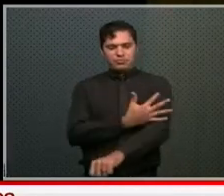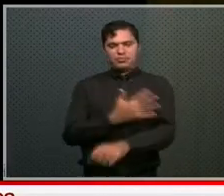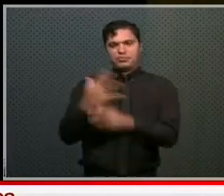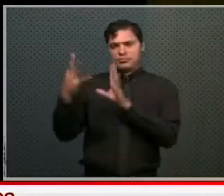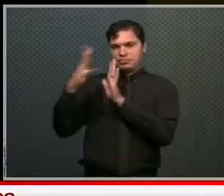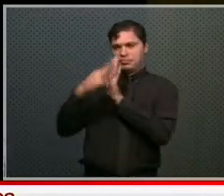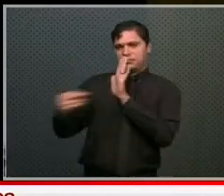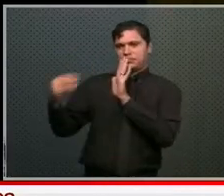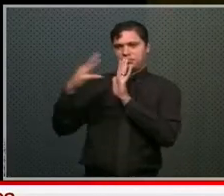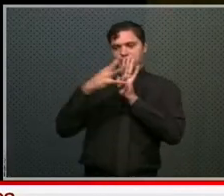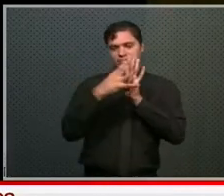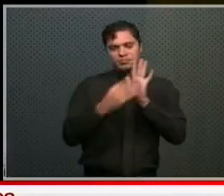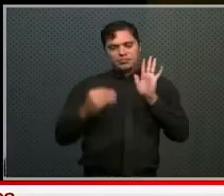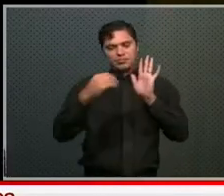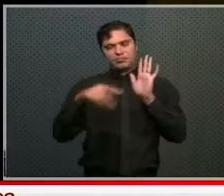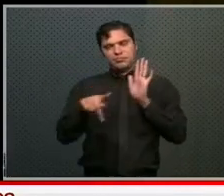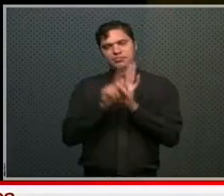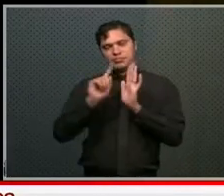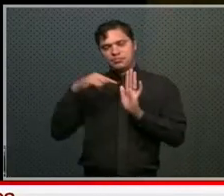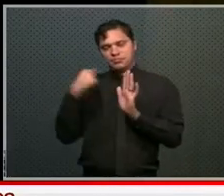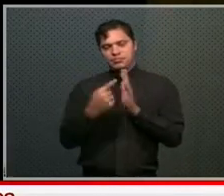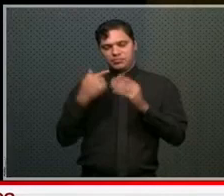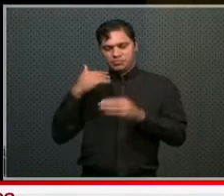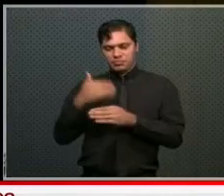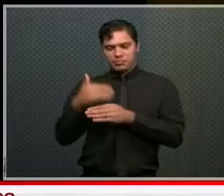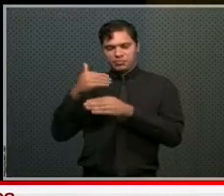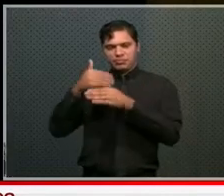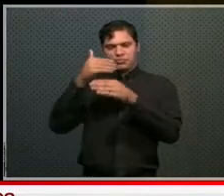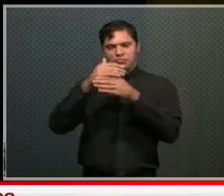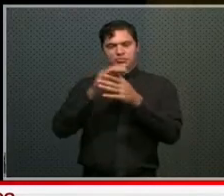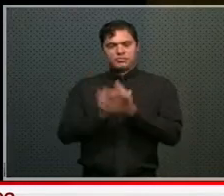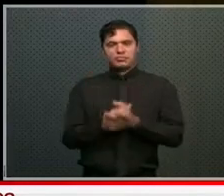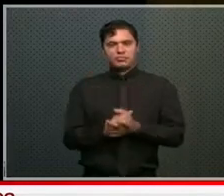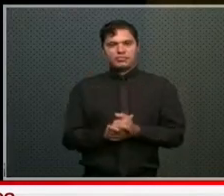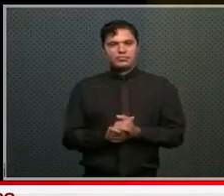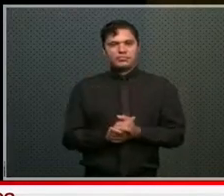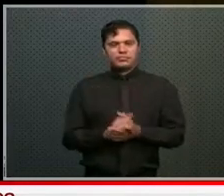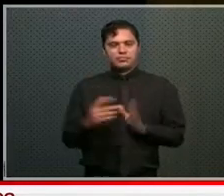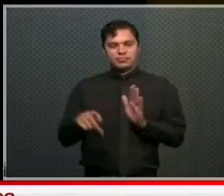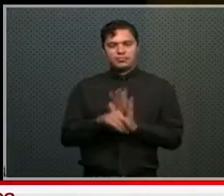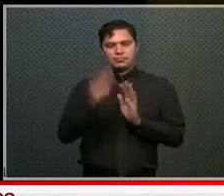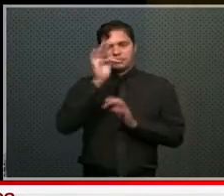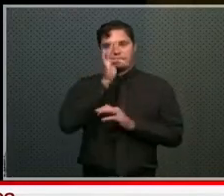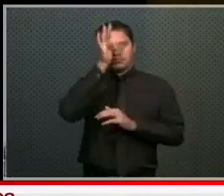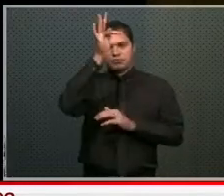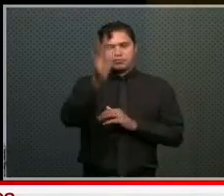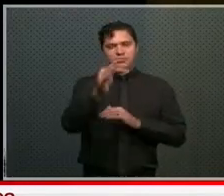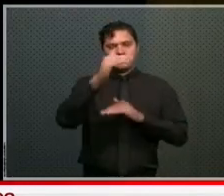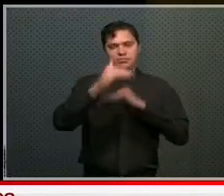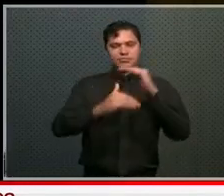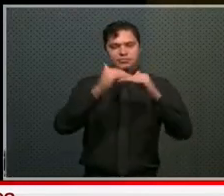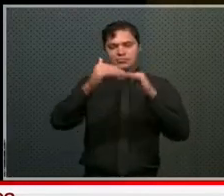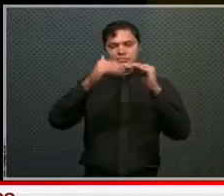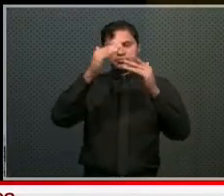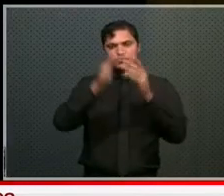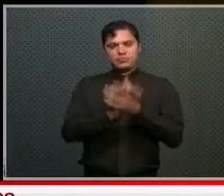Pioneiro para sermos construtores construtores de um futuro Próspero